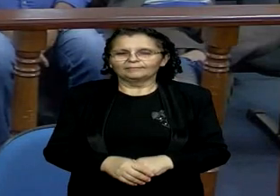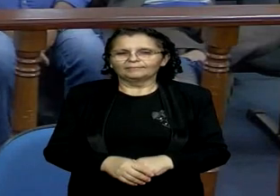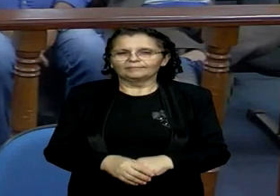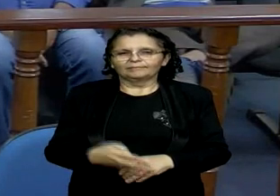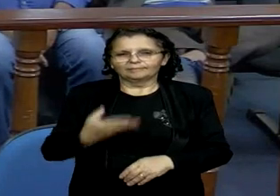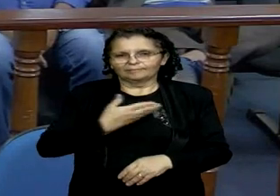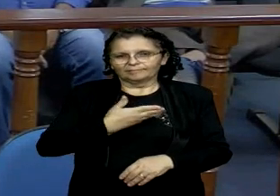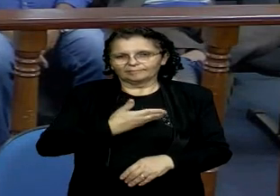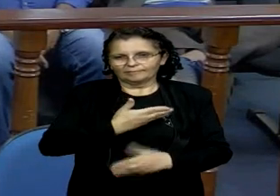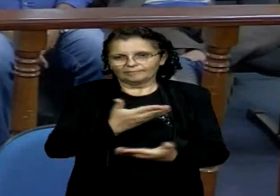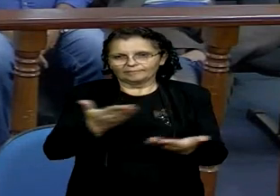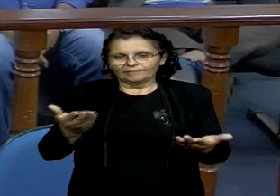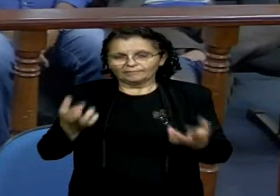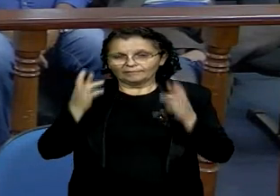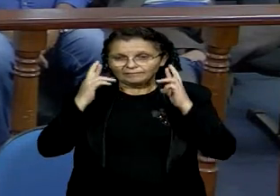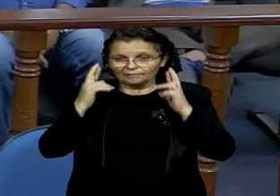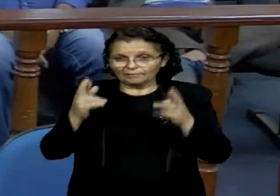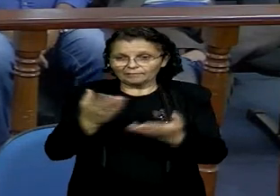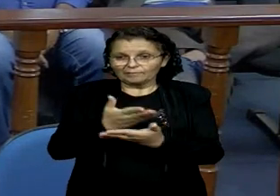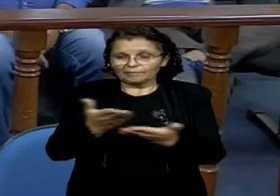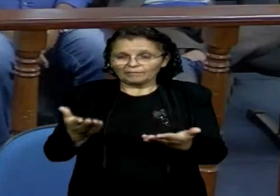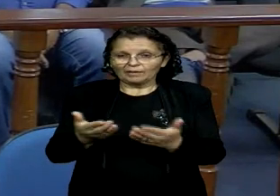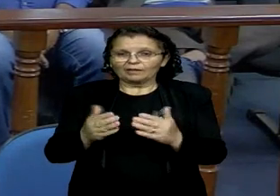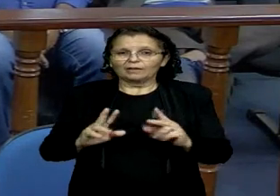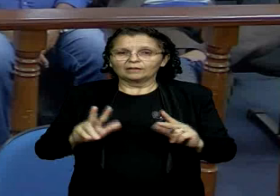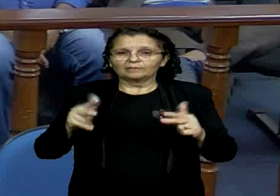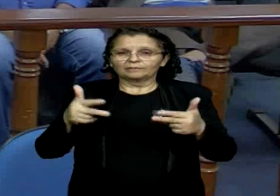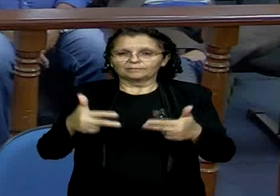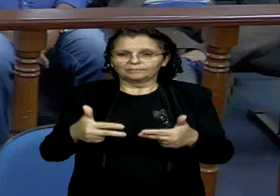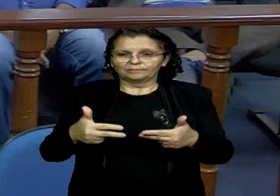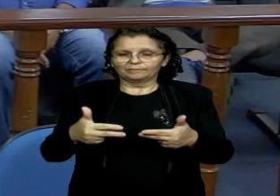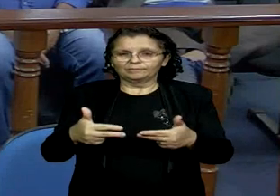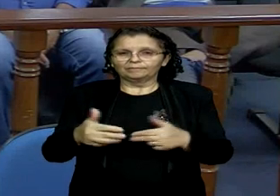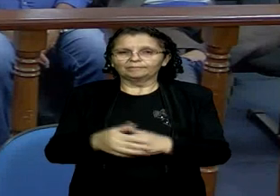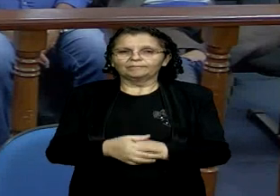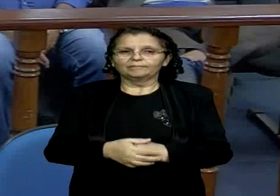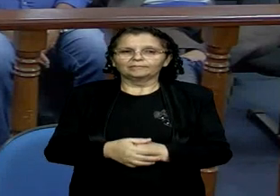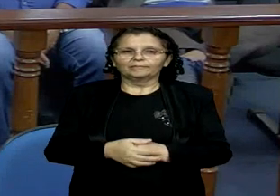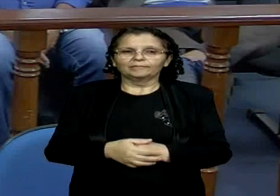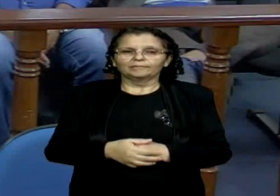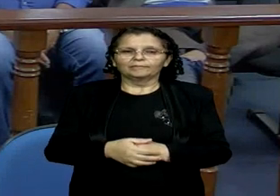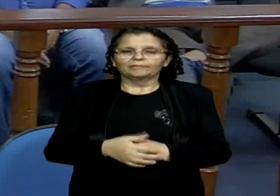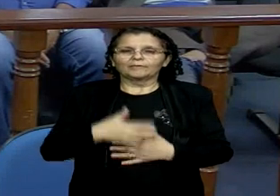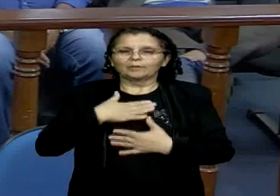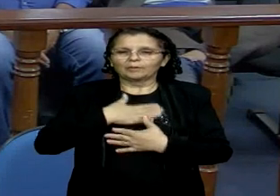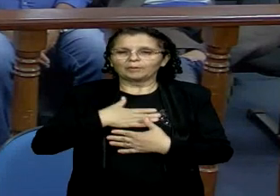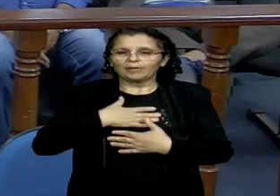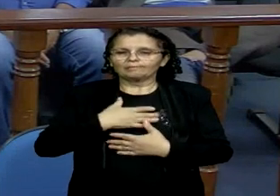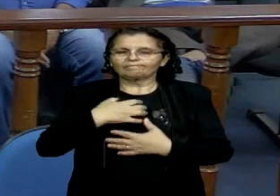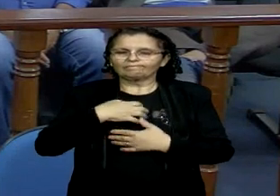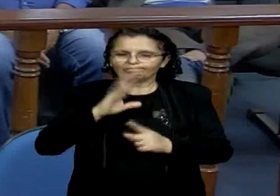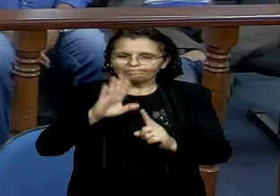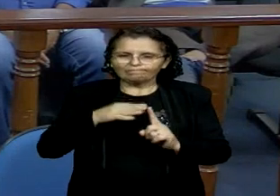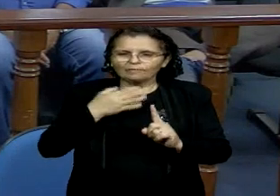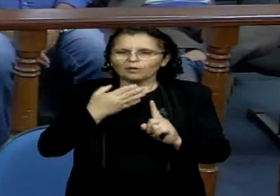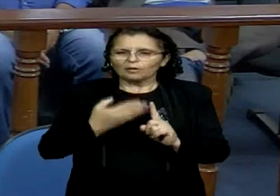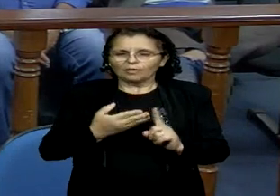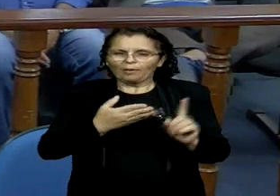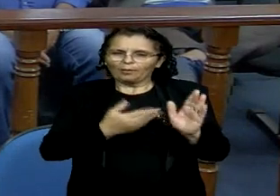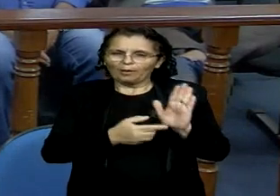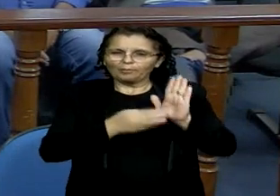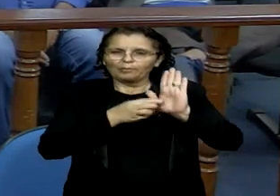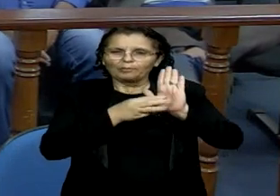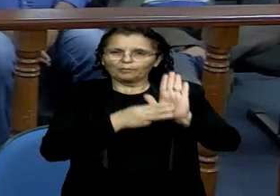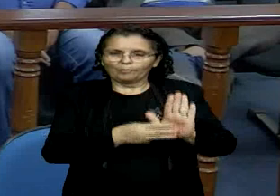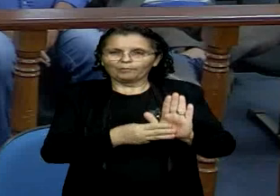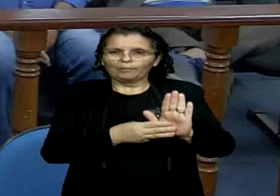colegas desta respeitável Casa Legislativa, é com grande honra e reconhecimento que apresento a